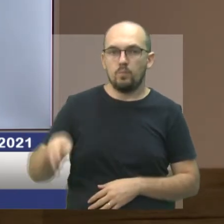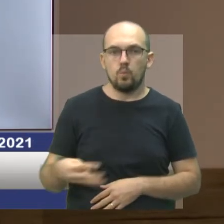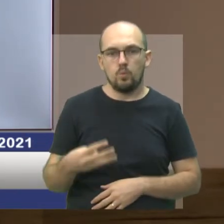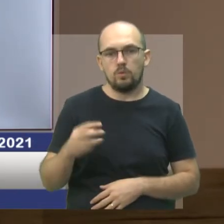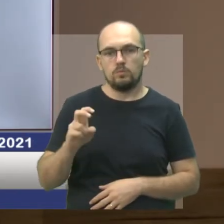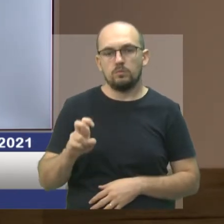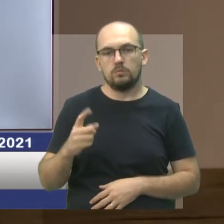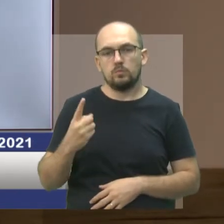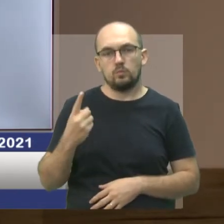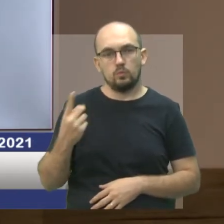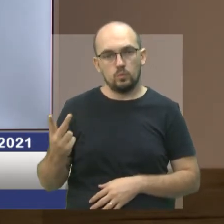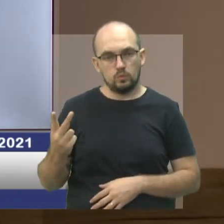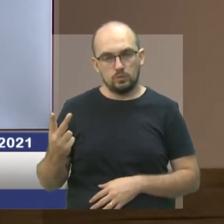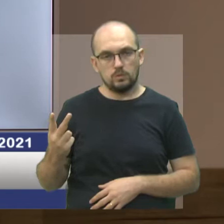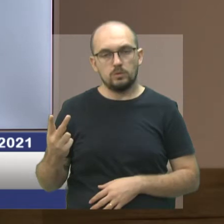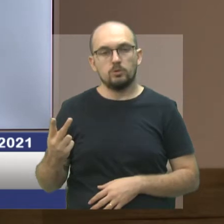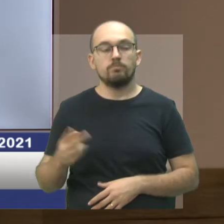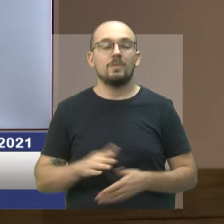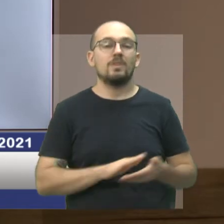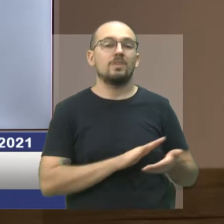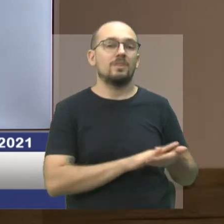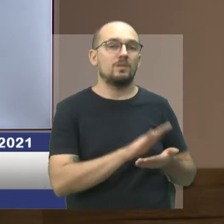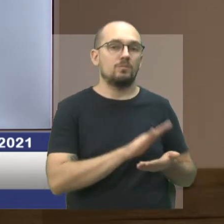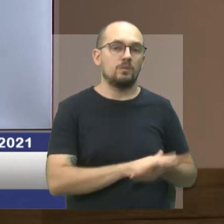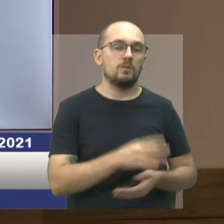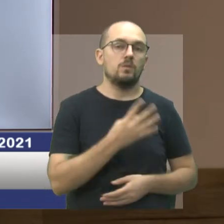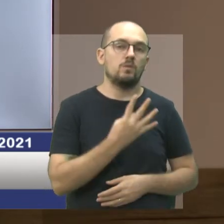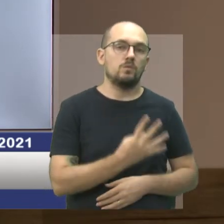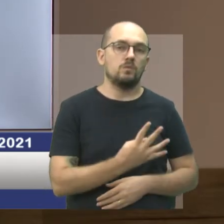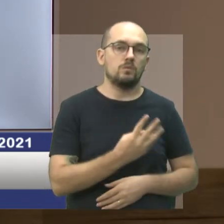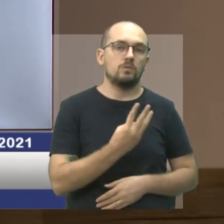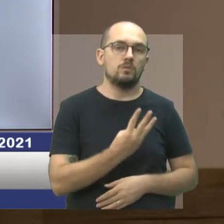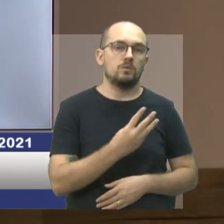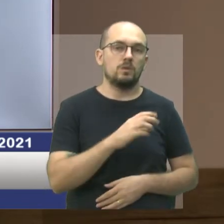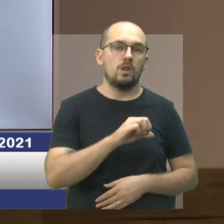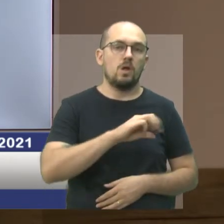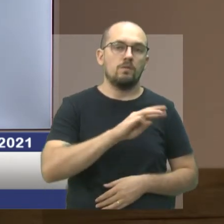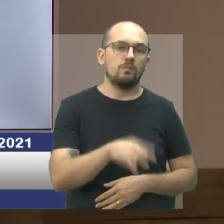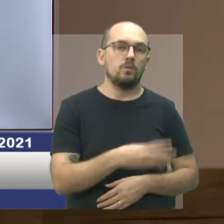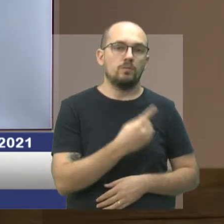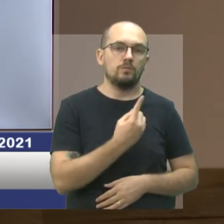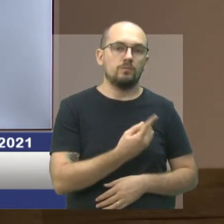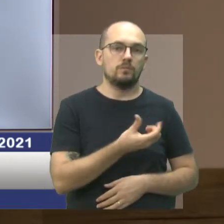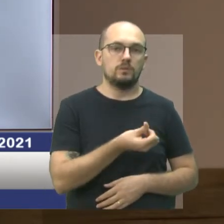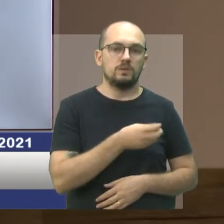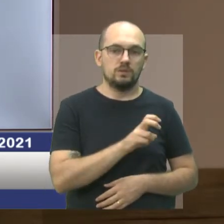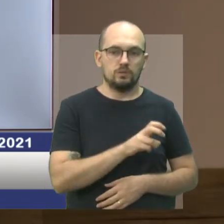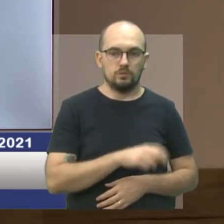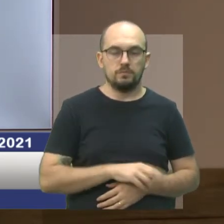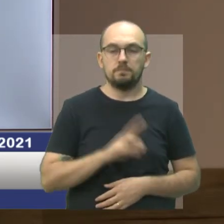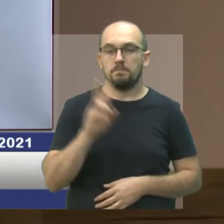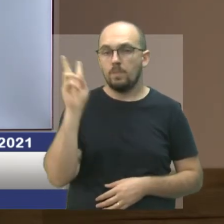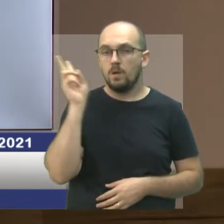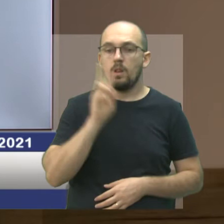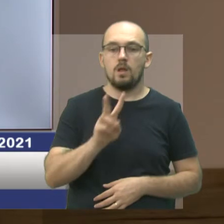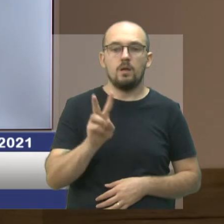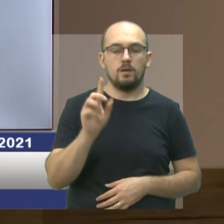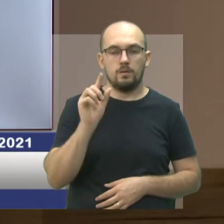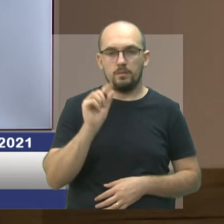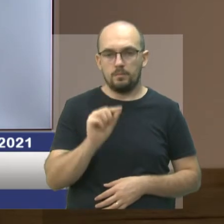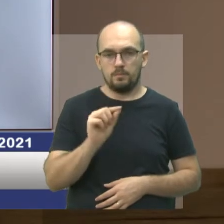512 contra uma despesa de 439 milhões 165. Lembrando que esse